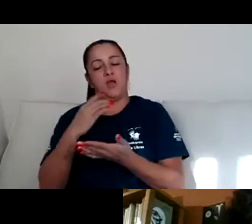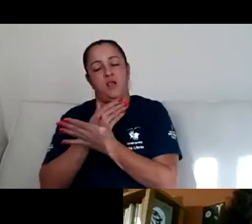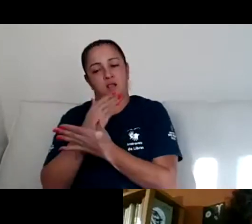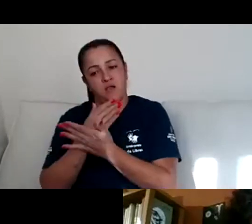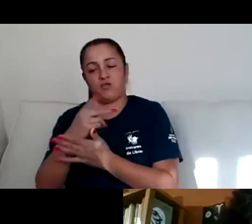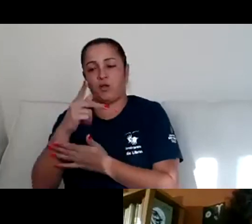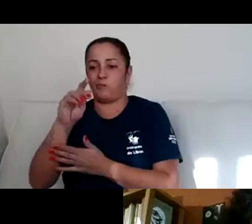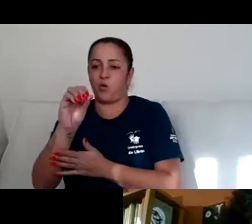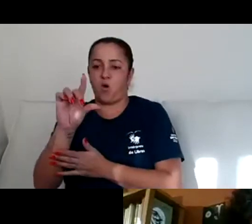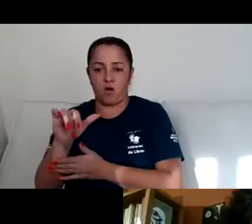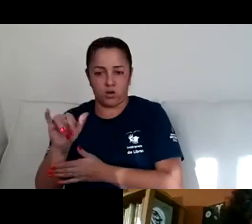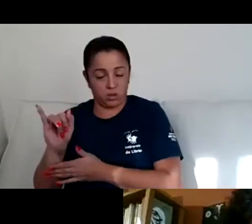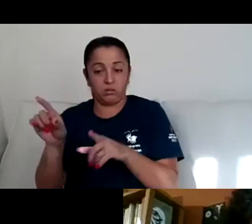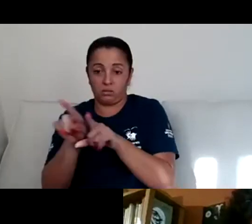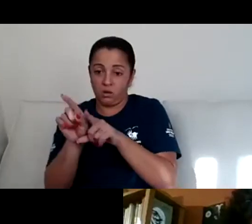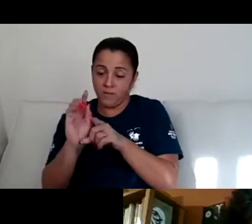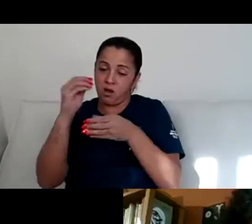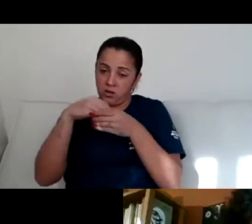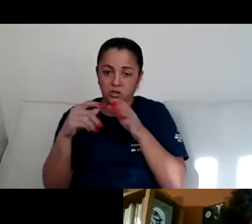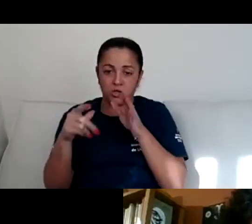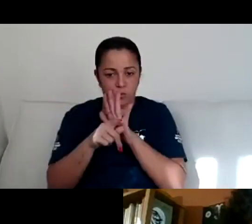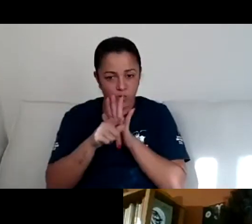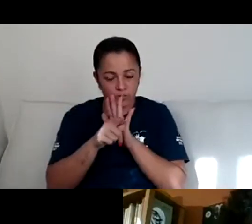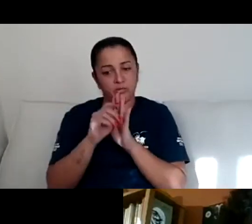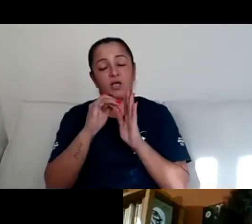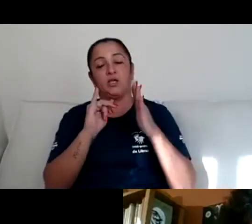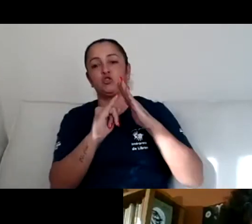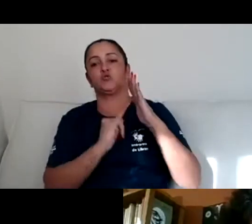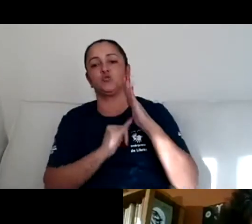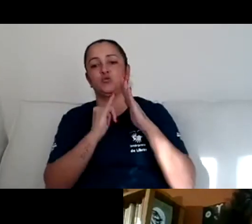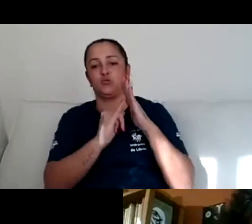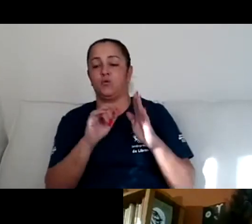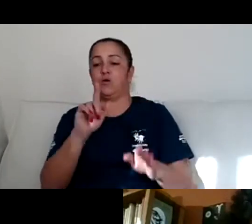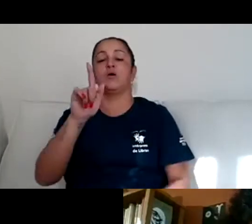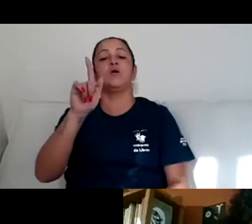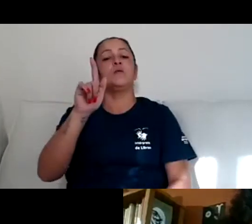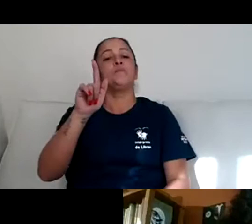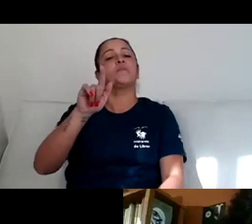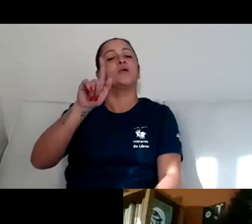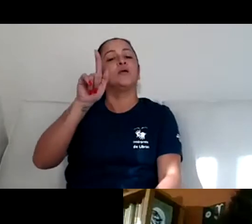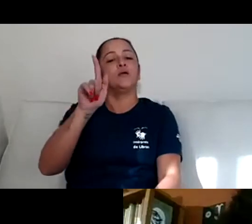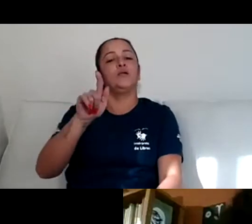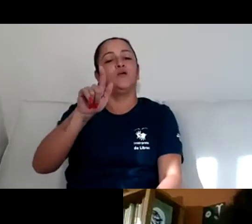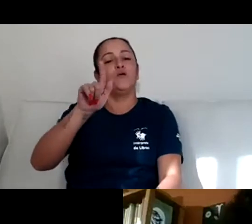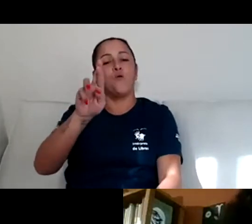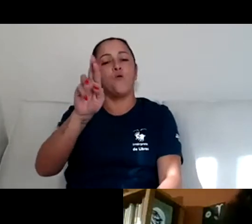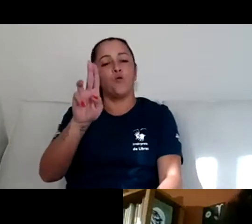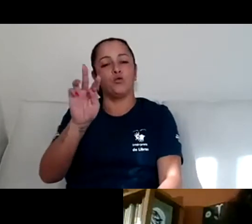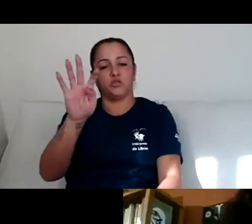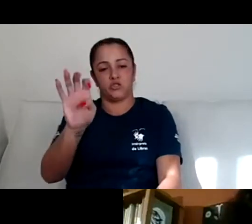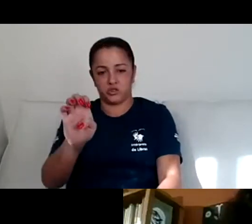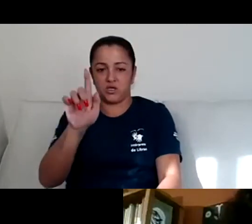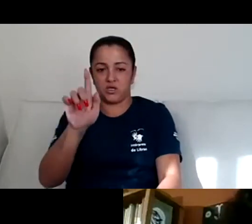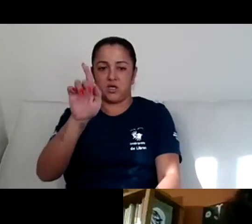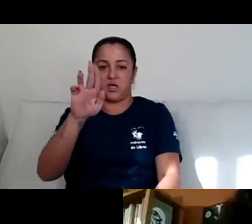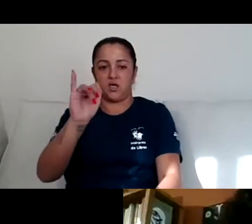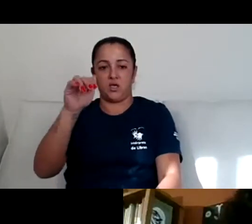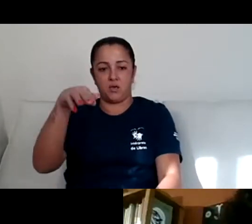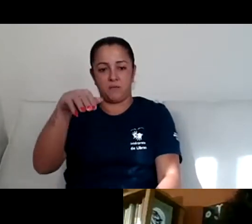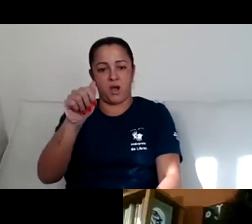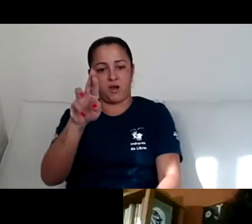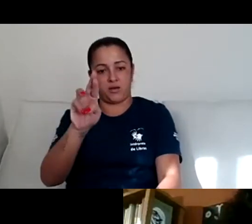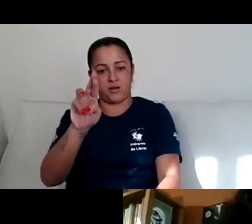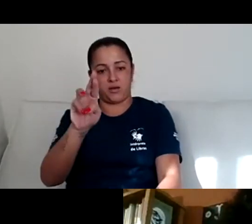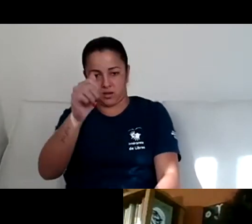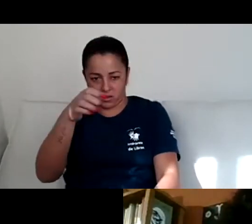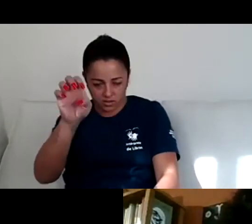do Instituto Ruth Guimarães. E a nossa última convidada é a Charlene Lemos. Ela é graduada em